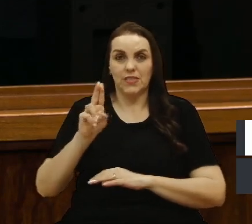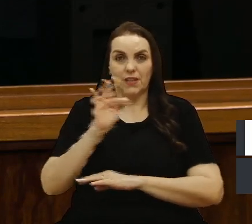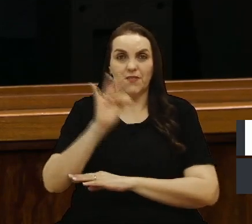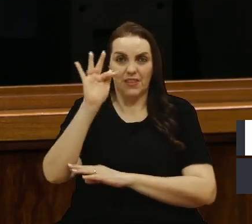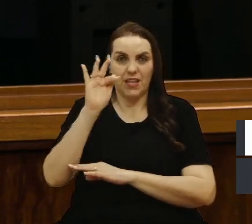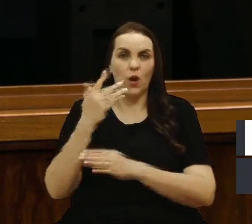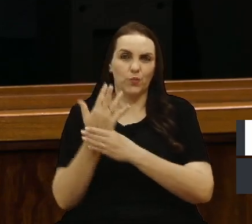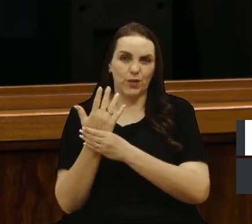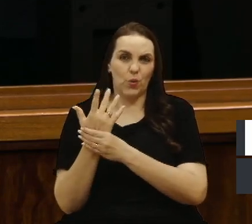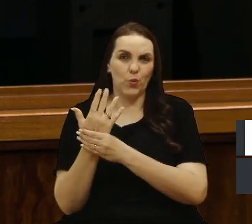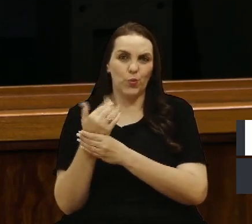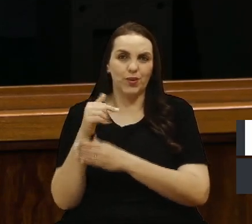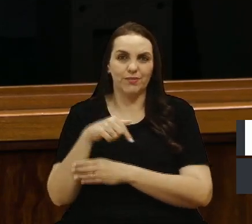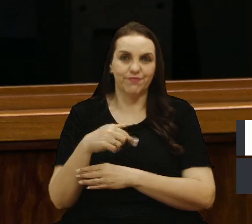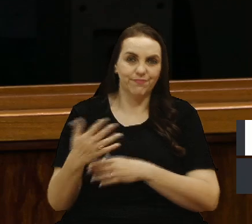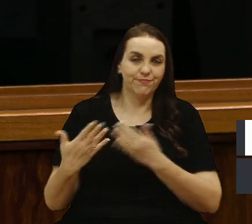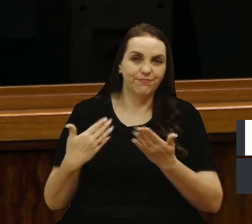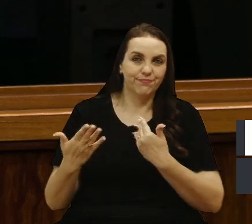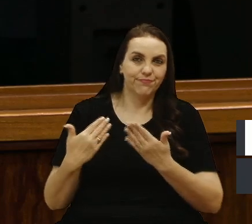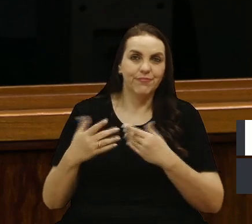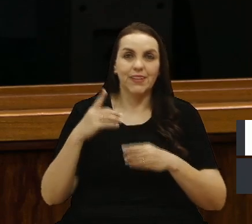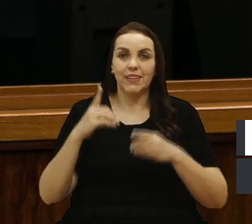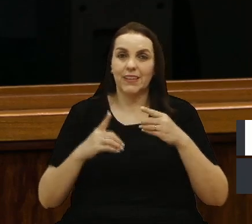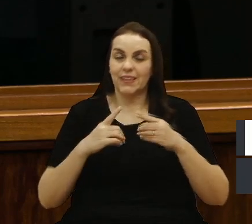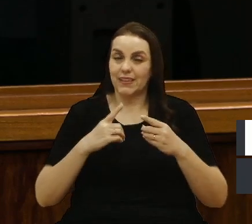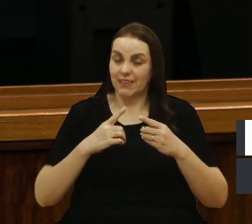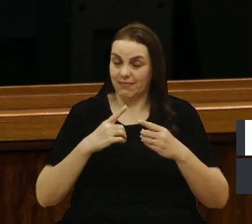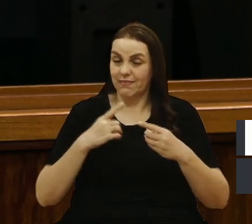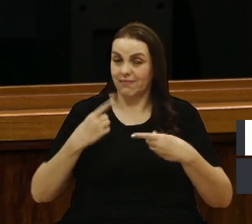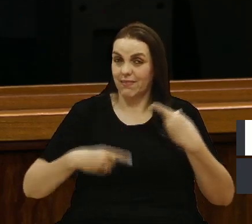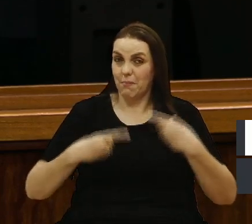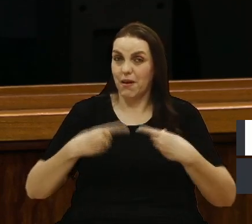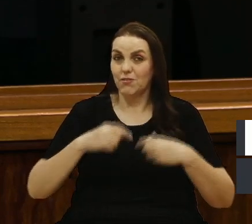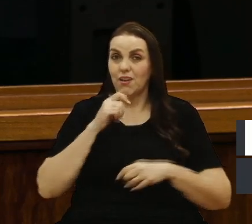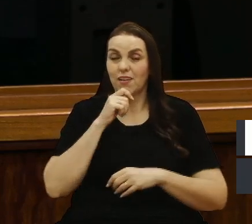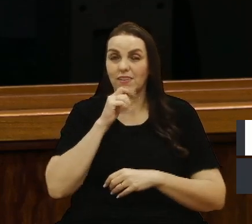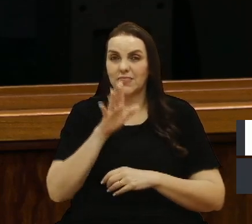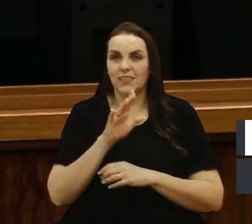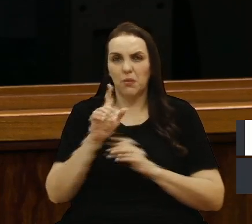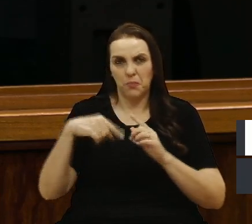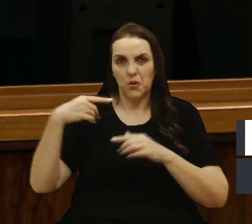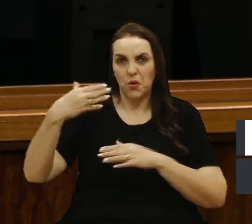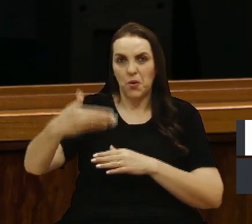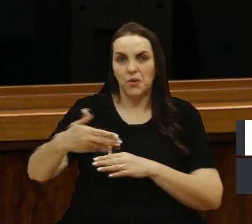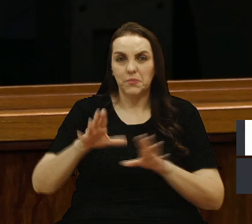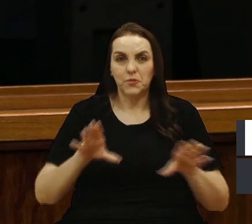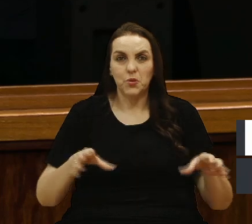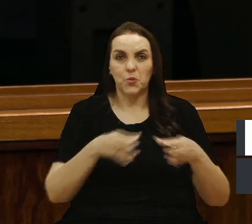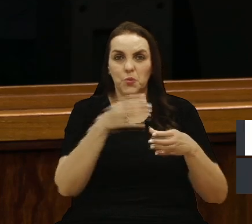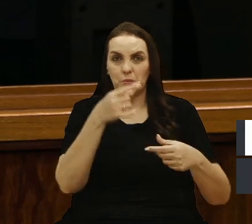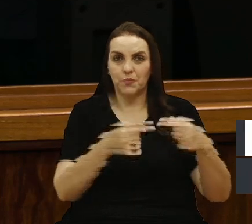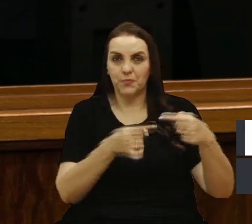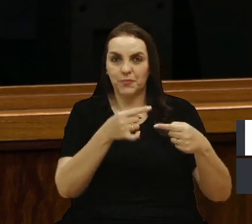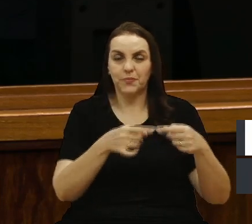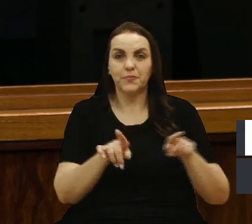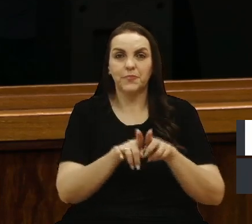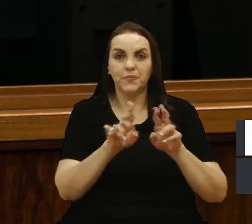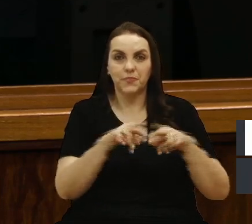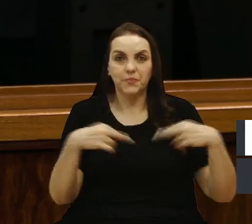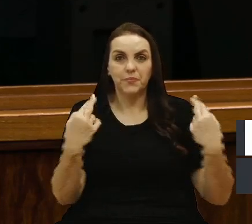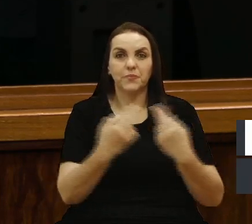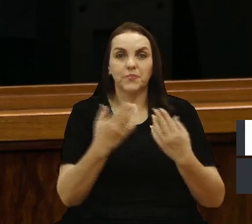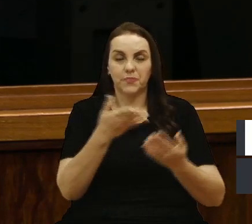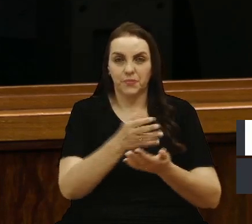ainda estamos fazendo, inclusive... nos próximos dias deveremos ter, a frente parlamentar deve ter uma reunião